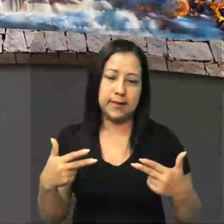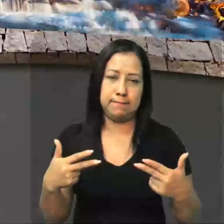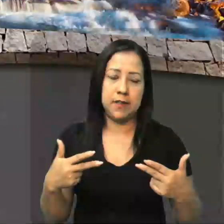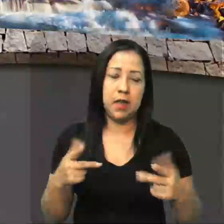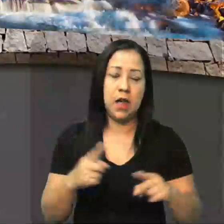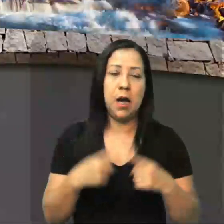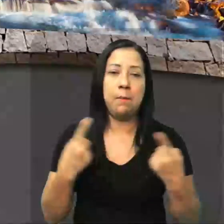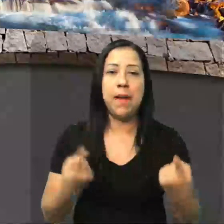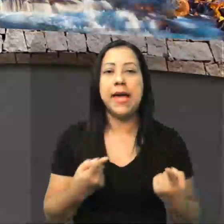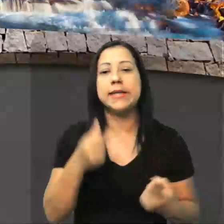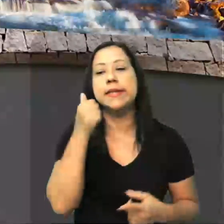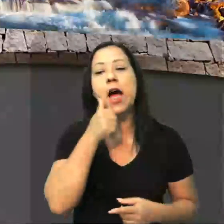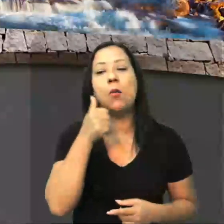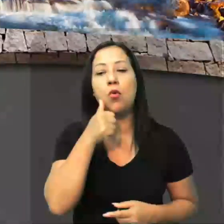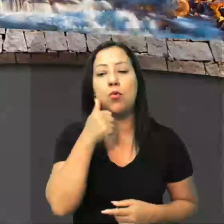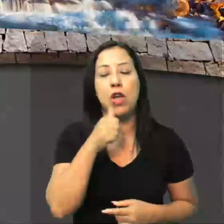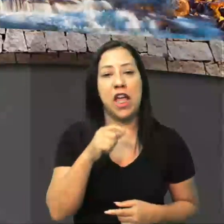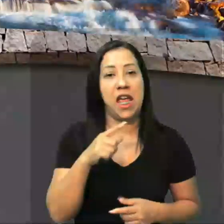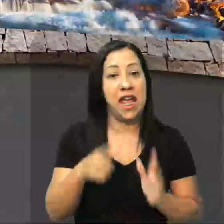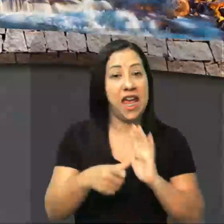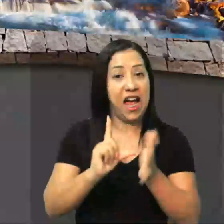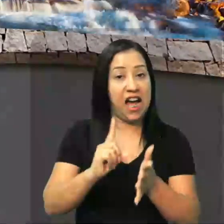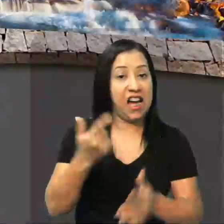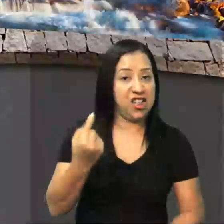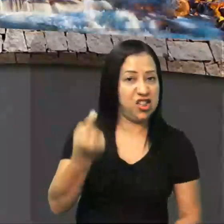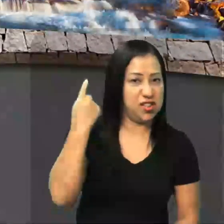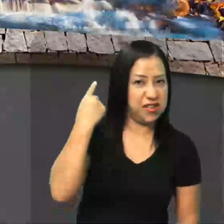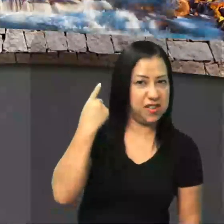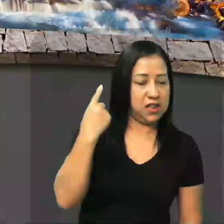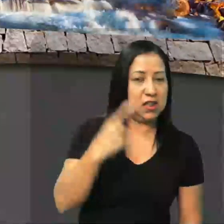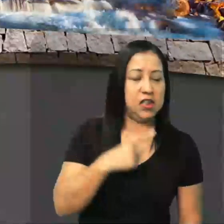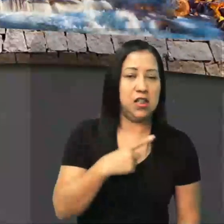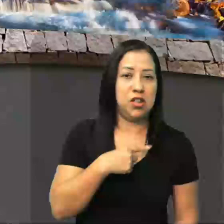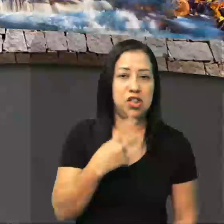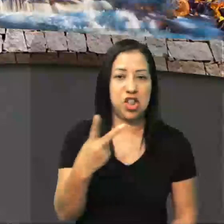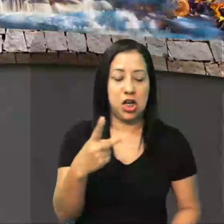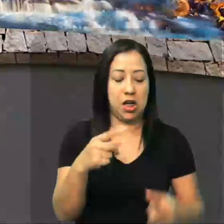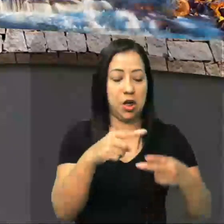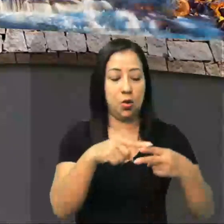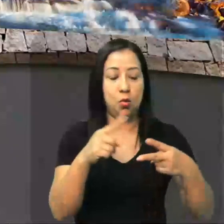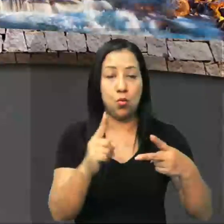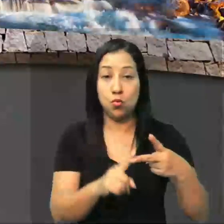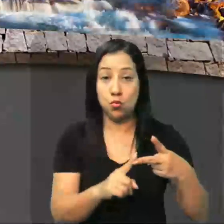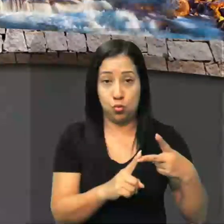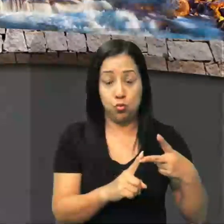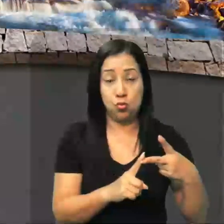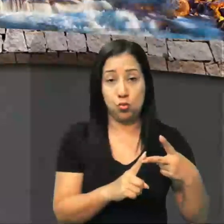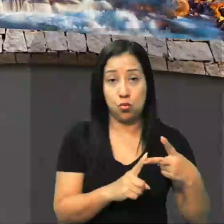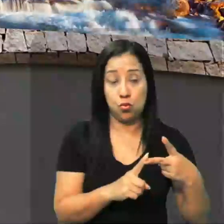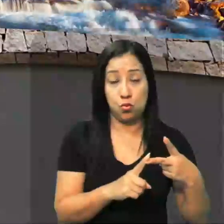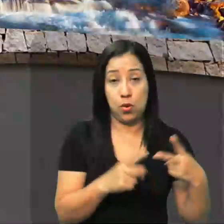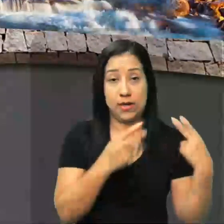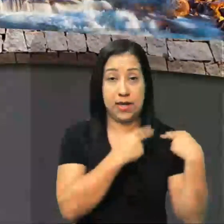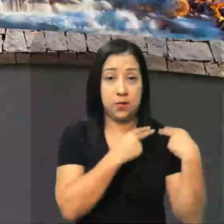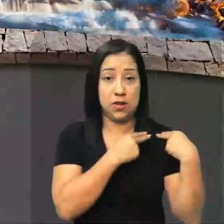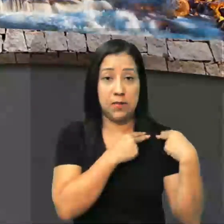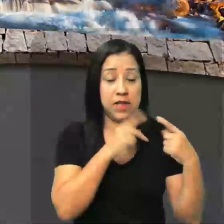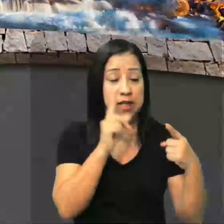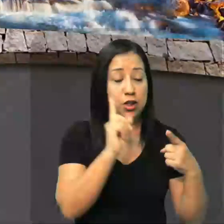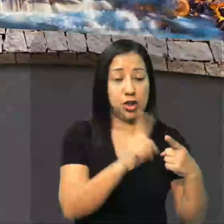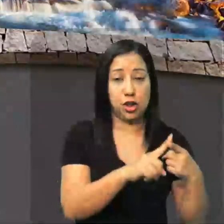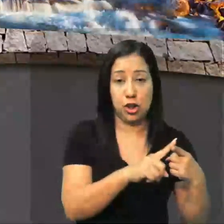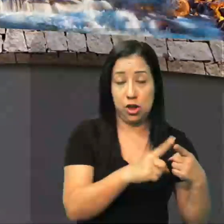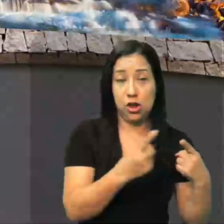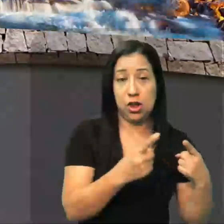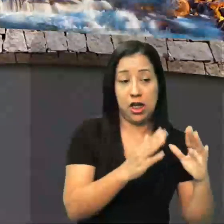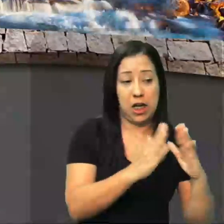Mas a mulher antes tinha duas funções, era cama e mesa. A mulher não, agora